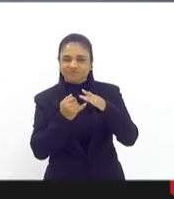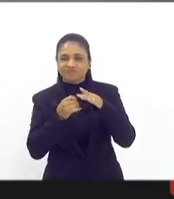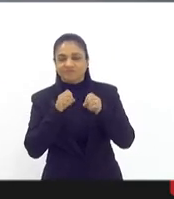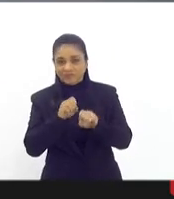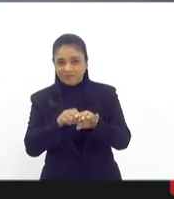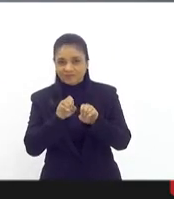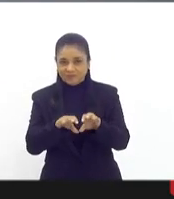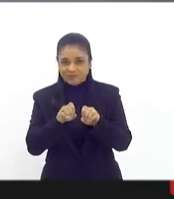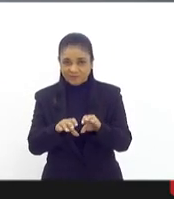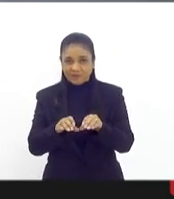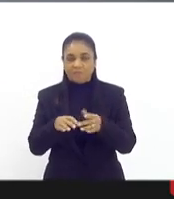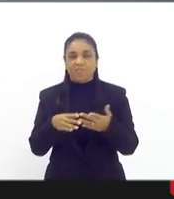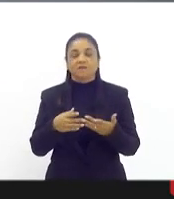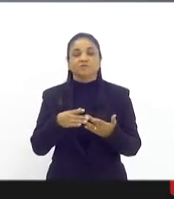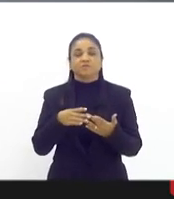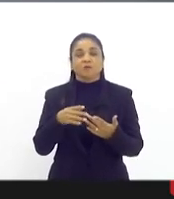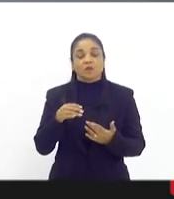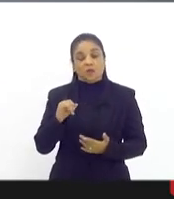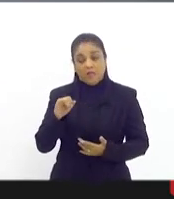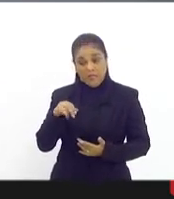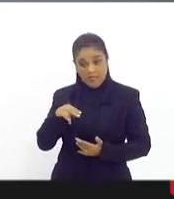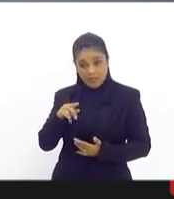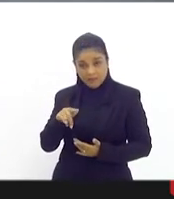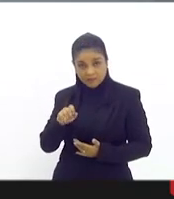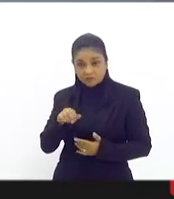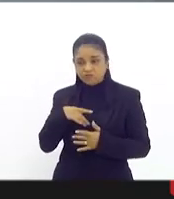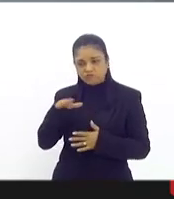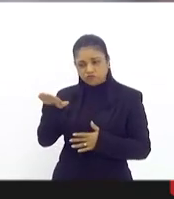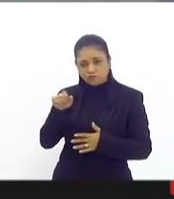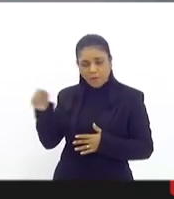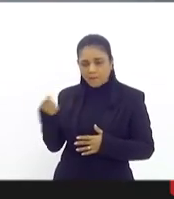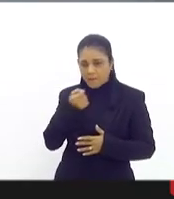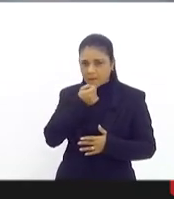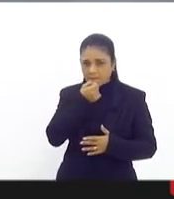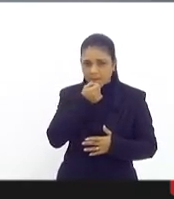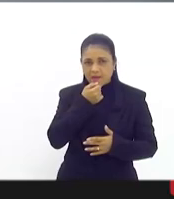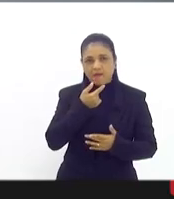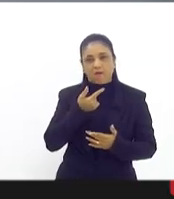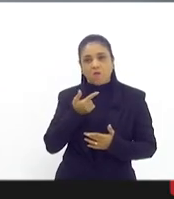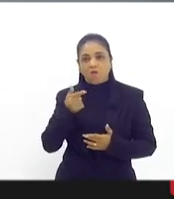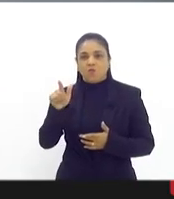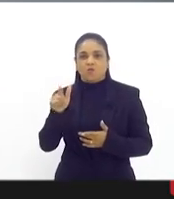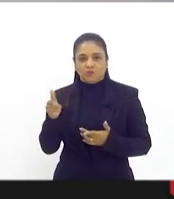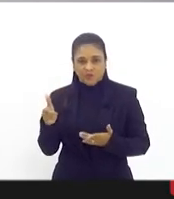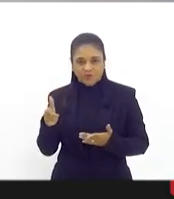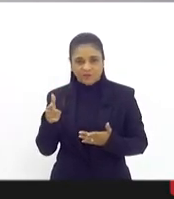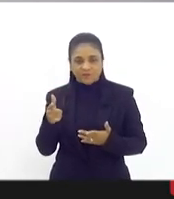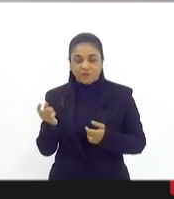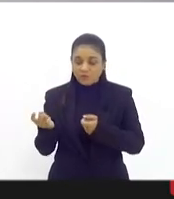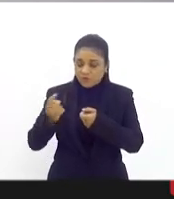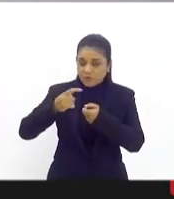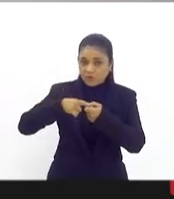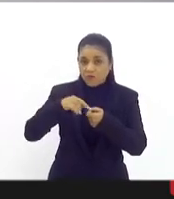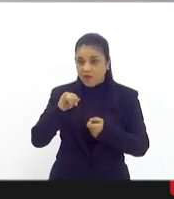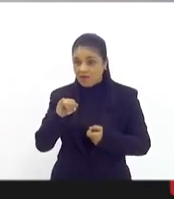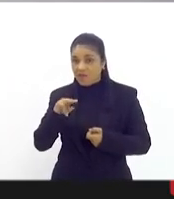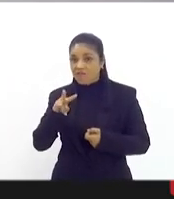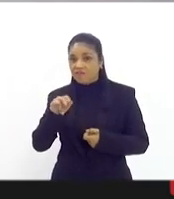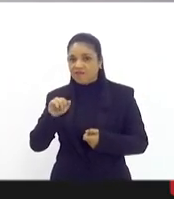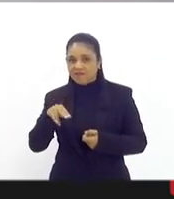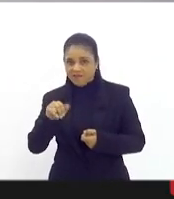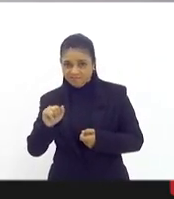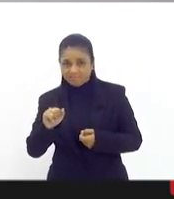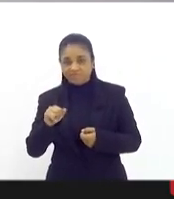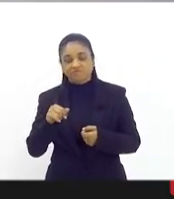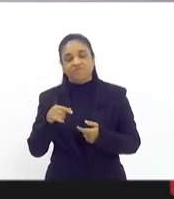eu acho que você pode chamar o próximo, quando a Ivana voltar, a gente passa depois para ela. Pode ser, a Ivana vai acompanhar. Bom,